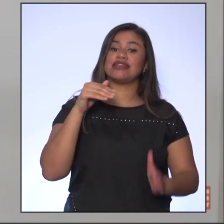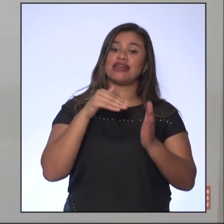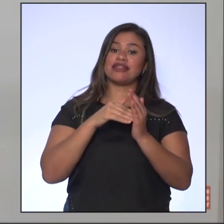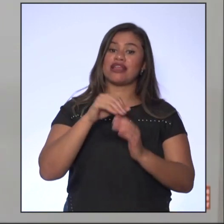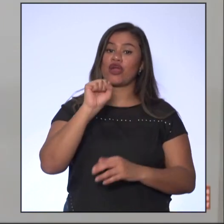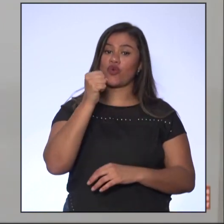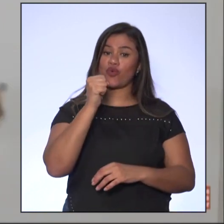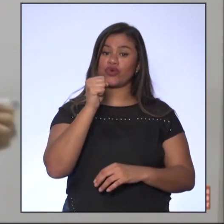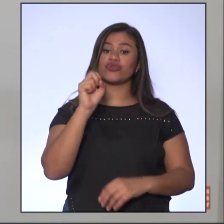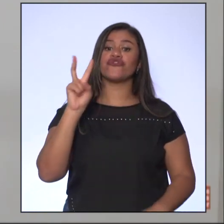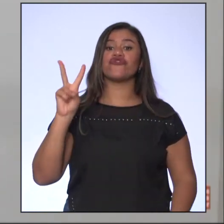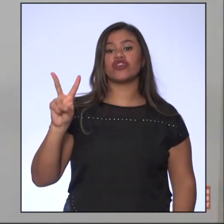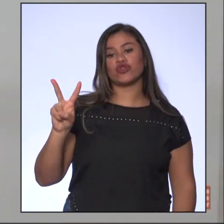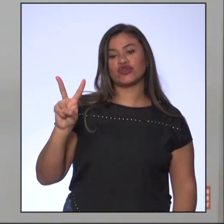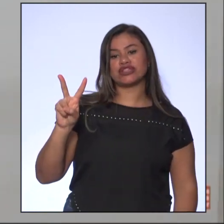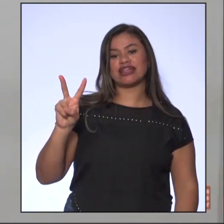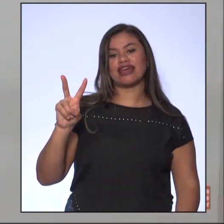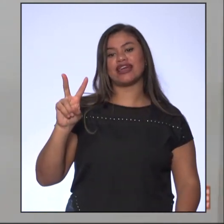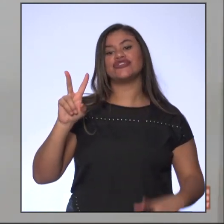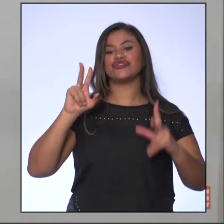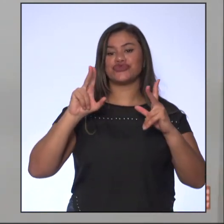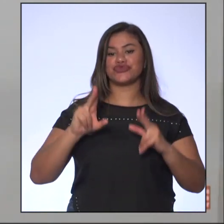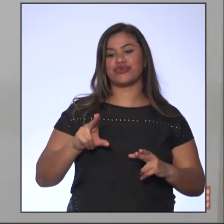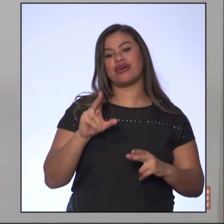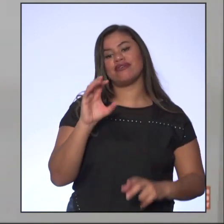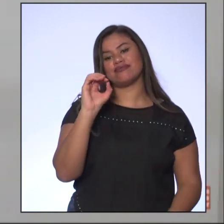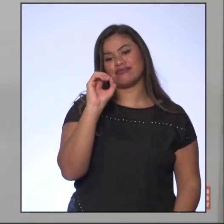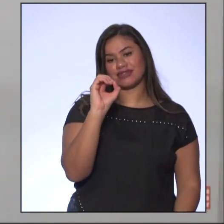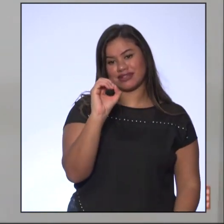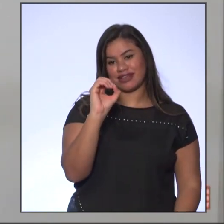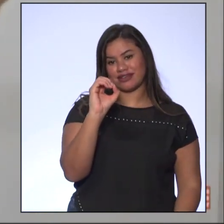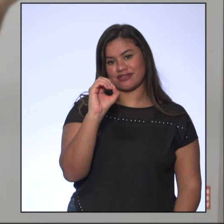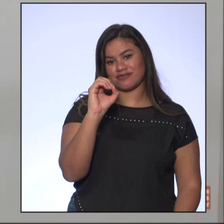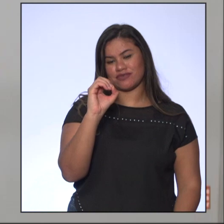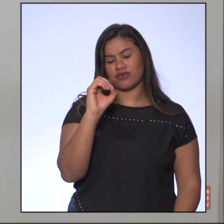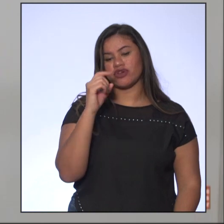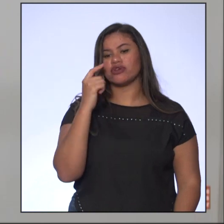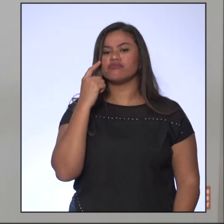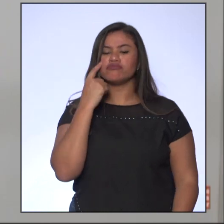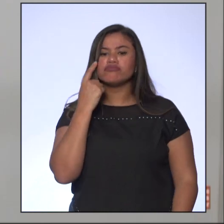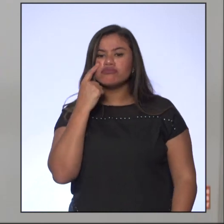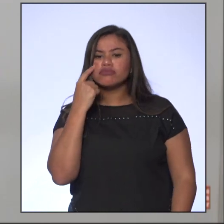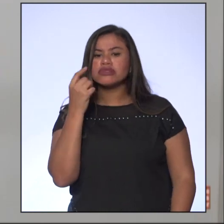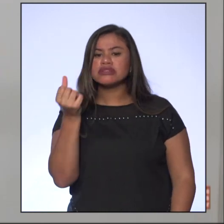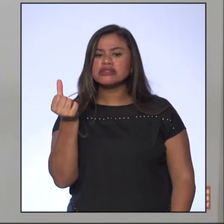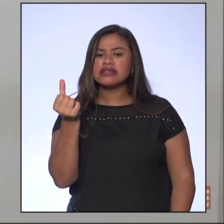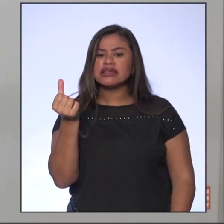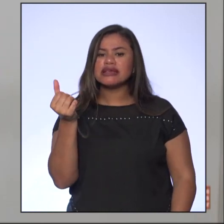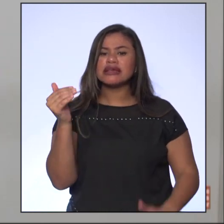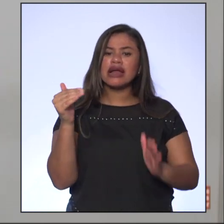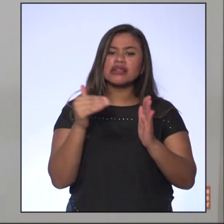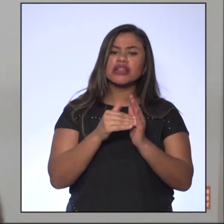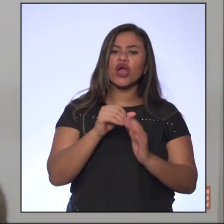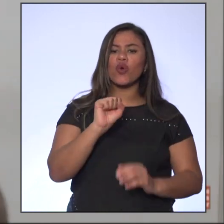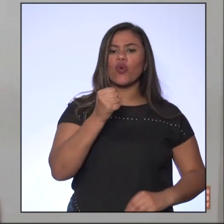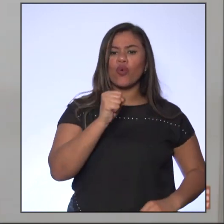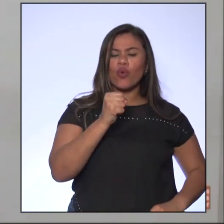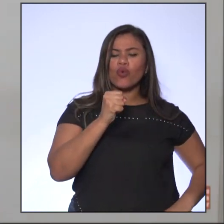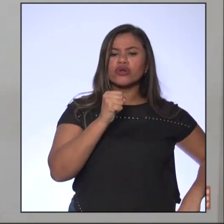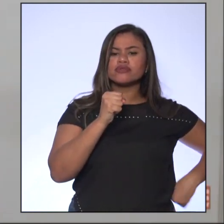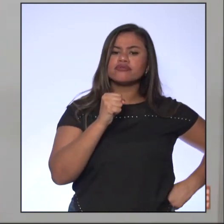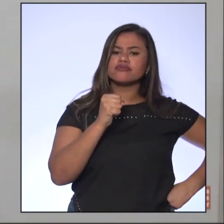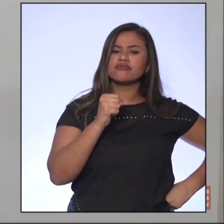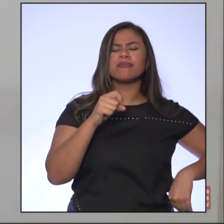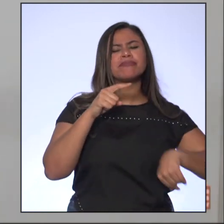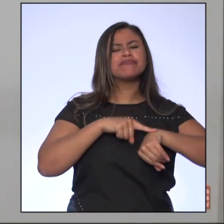Então, parado é velocidade igual a zero. E aí você olha, de 6 a 8. Mas ele quer saber qual é o intervalo